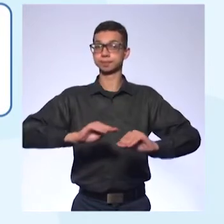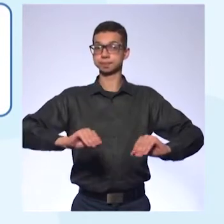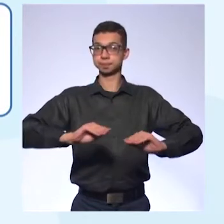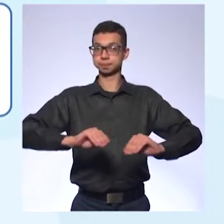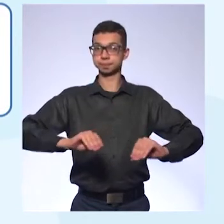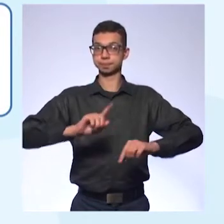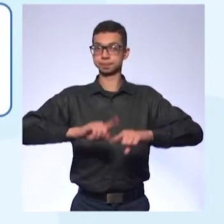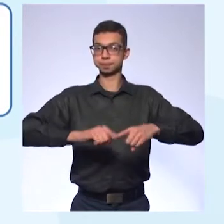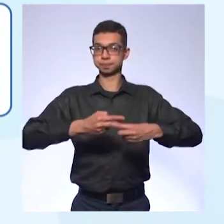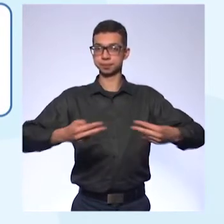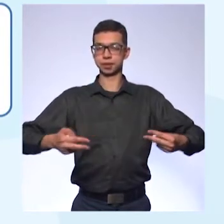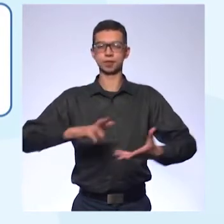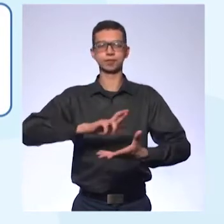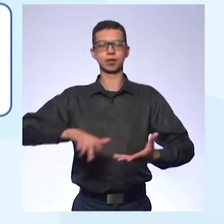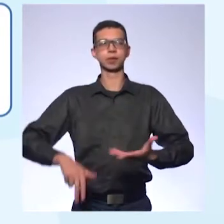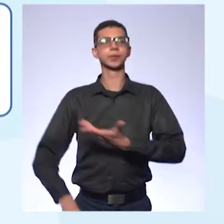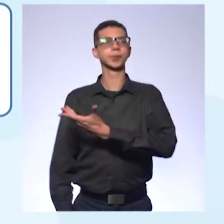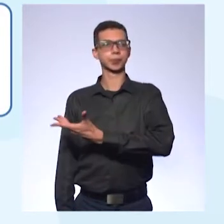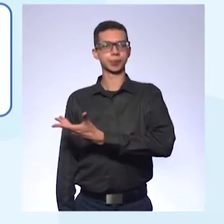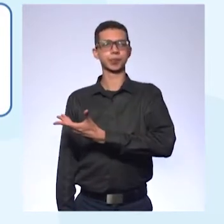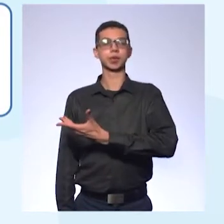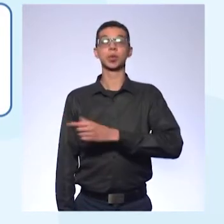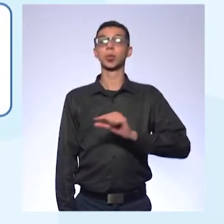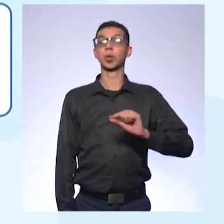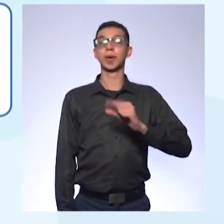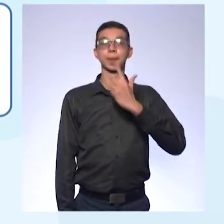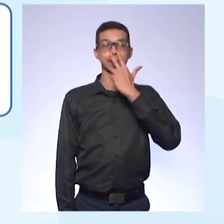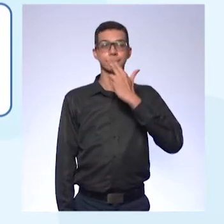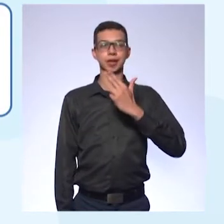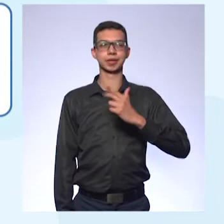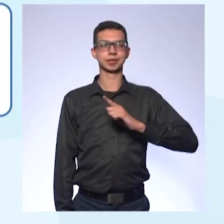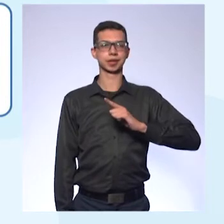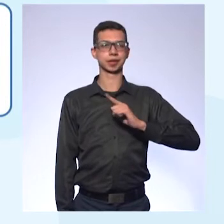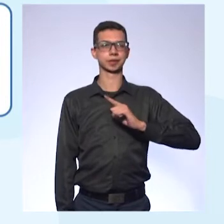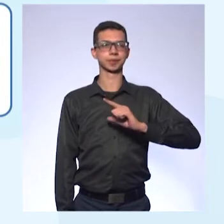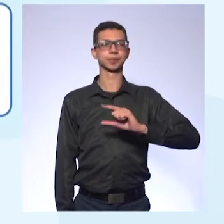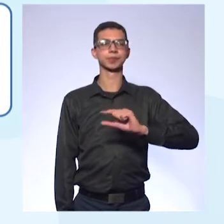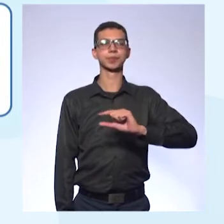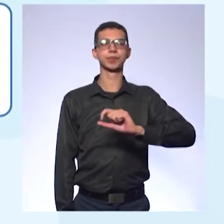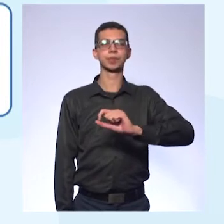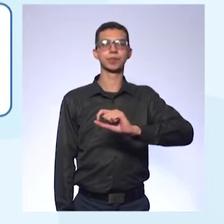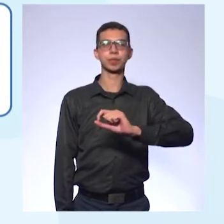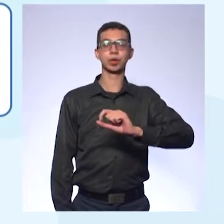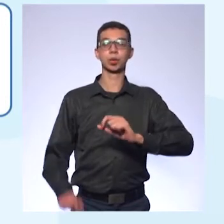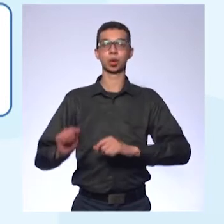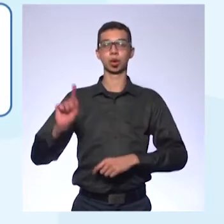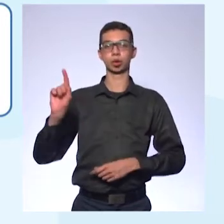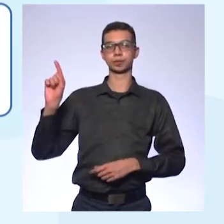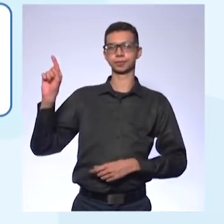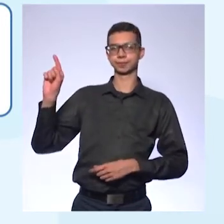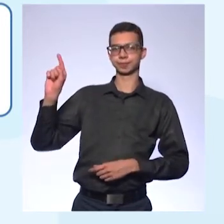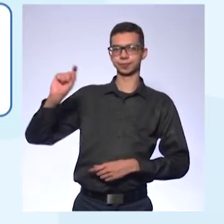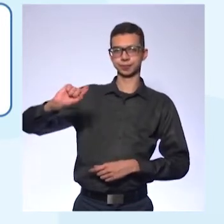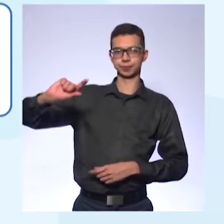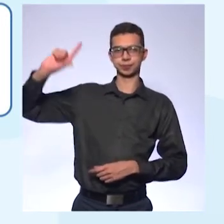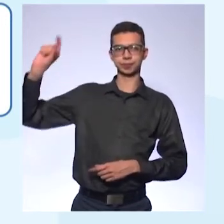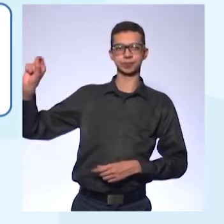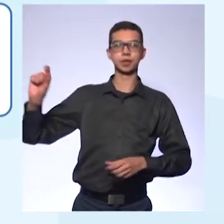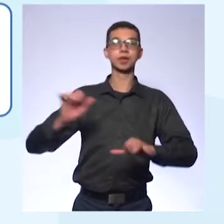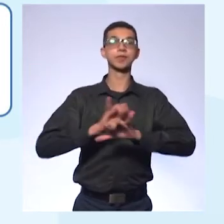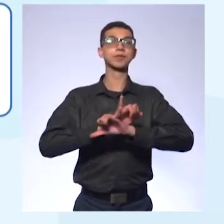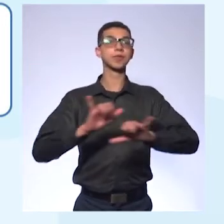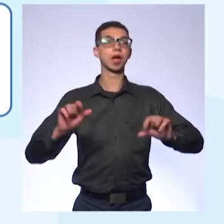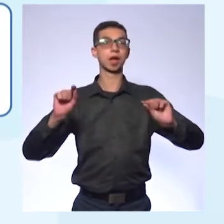um balãozinho, como se fosse um balãozinho de diálogo, que diz: nesse fluxograma constam alguns exemplos de usos de